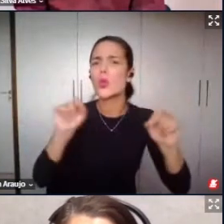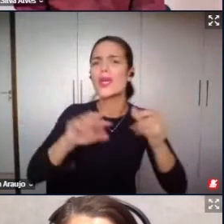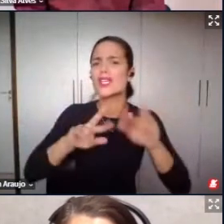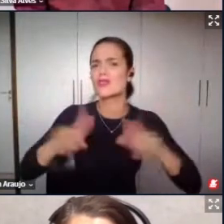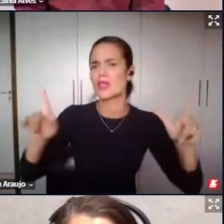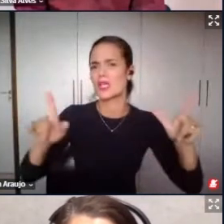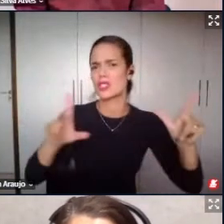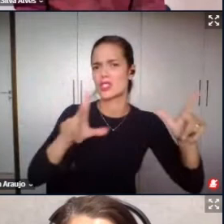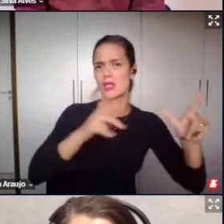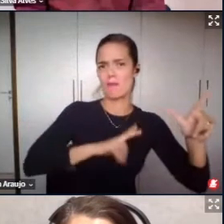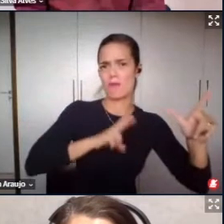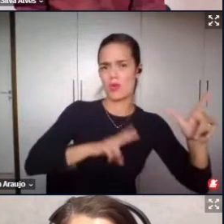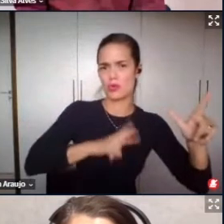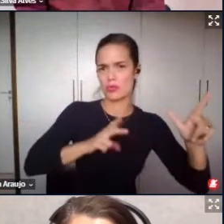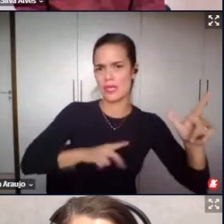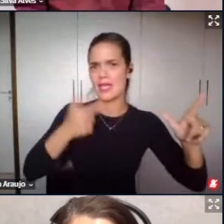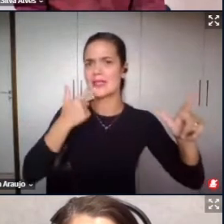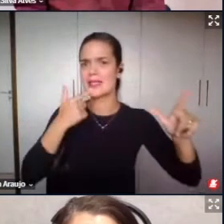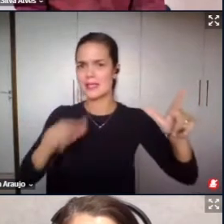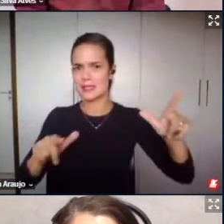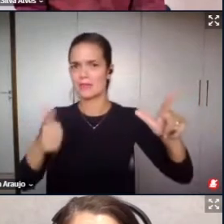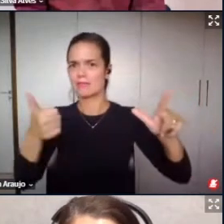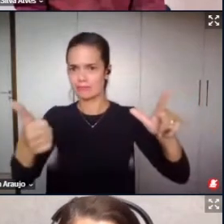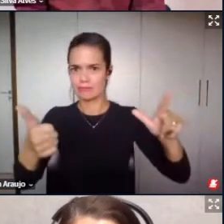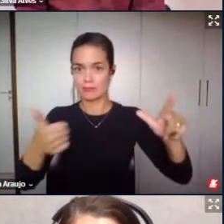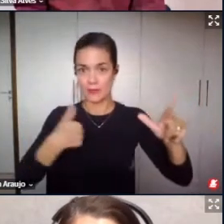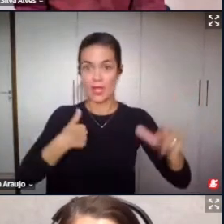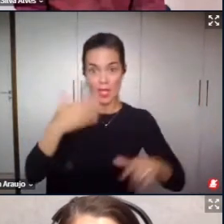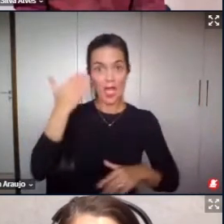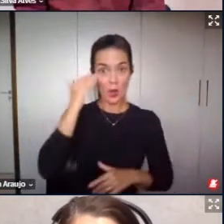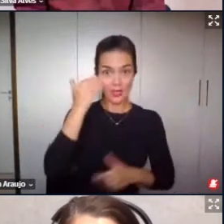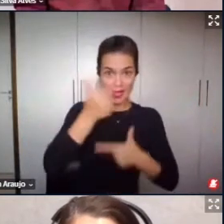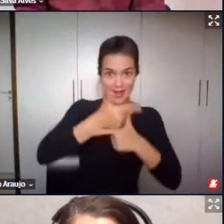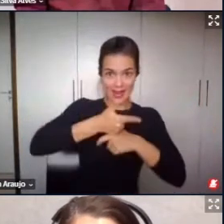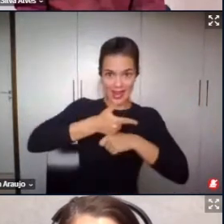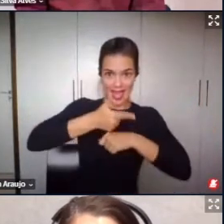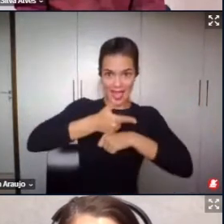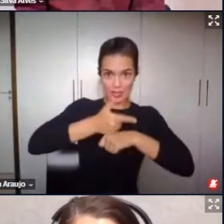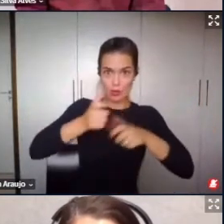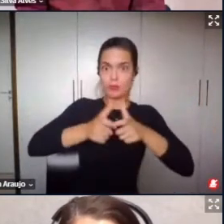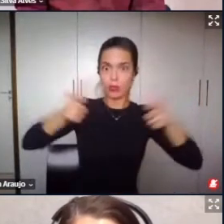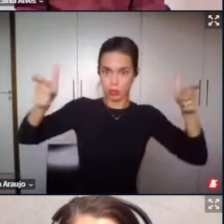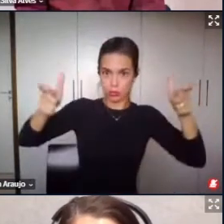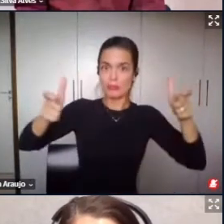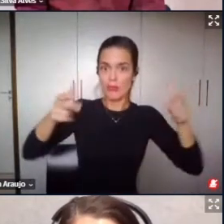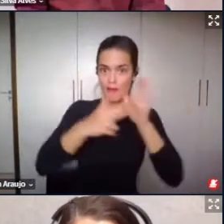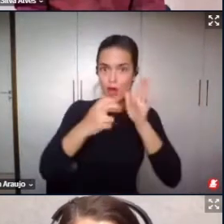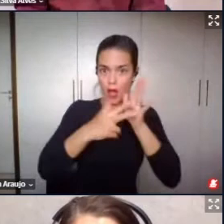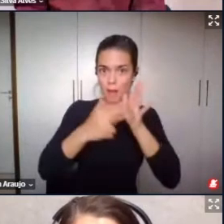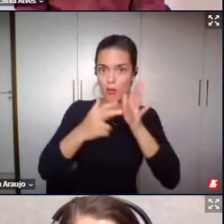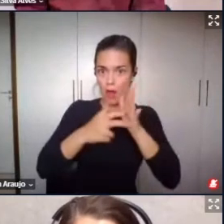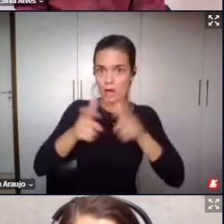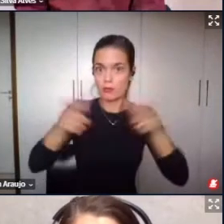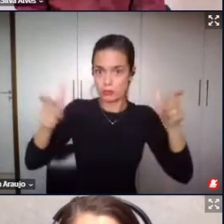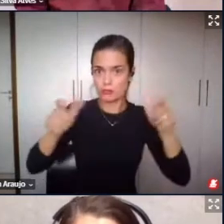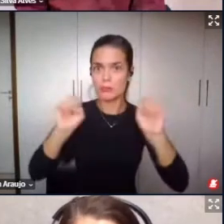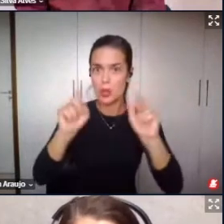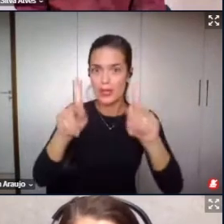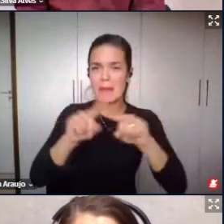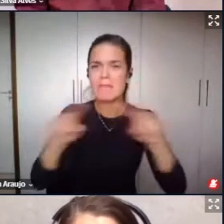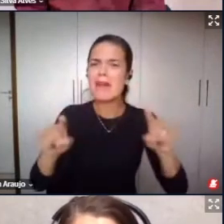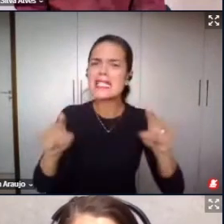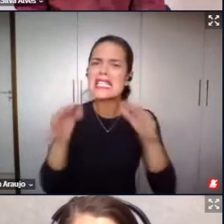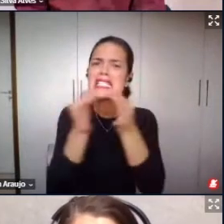Eu entendo a ampliação no léxico, eu entendo isso, ampliar o vocabulário técnico científico. Mas